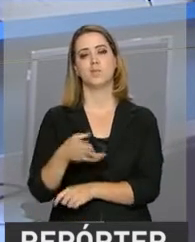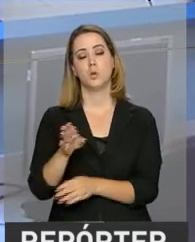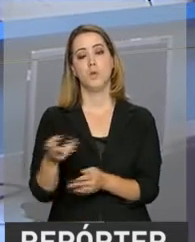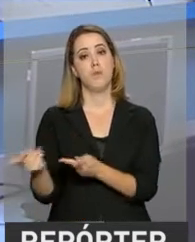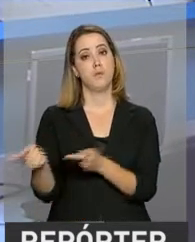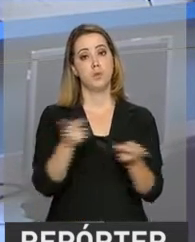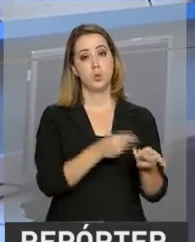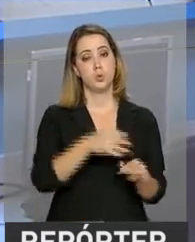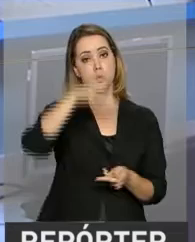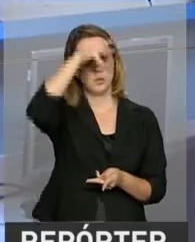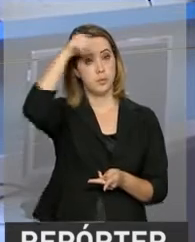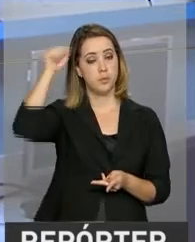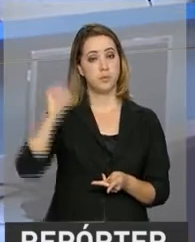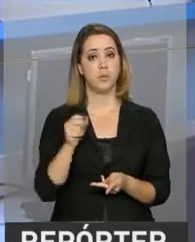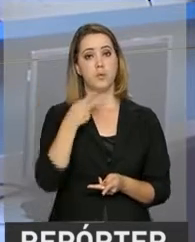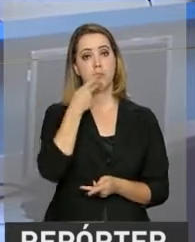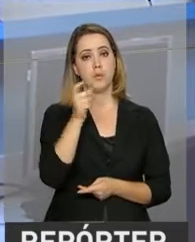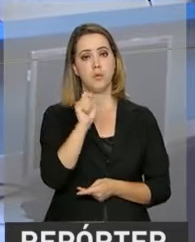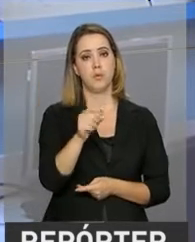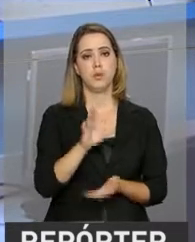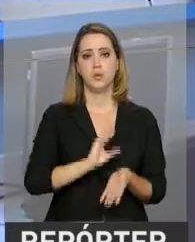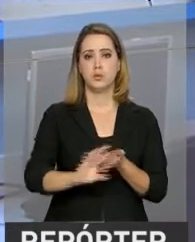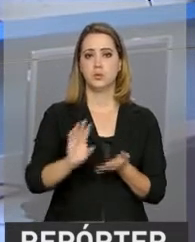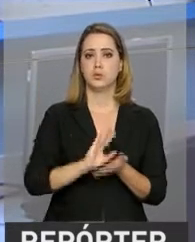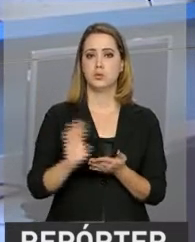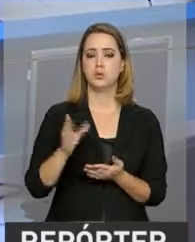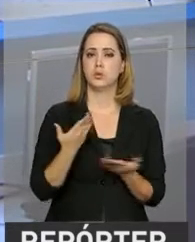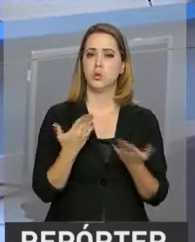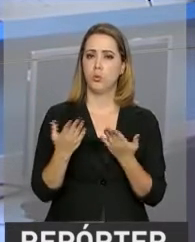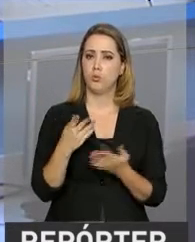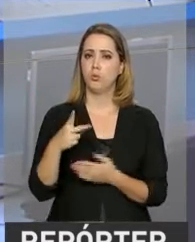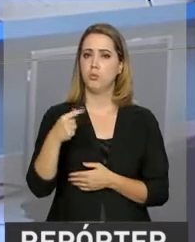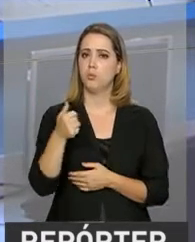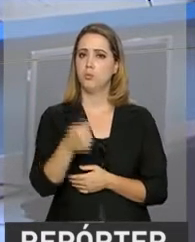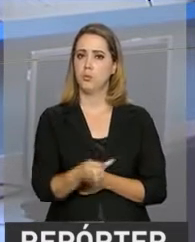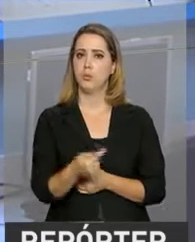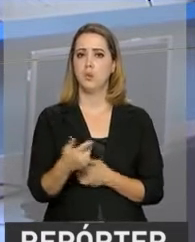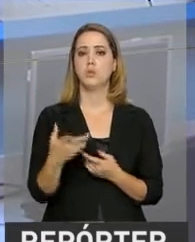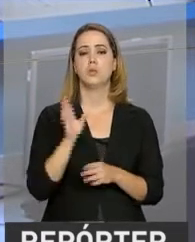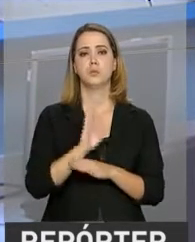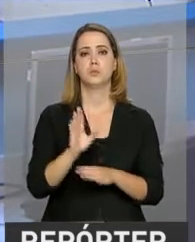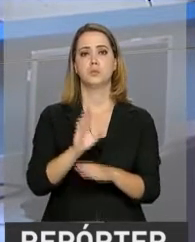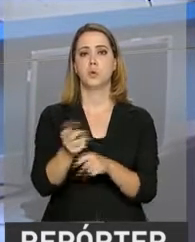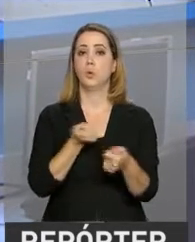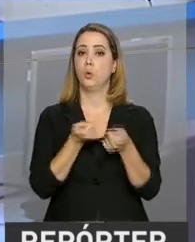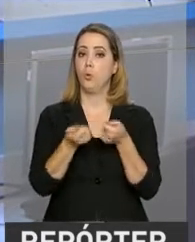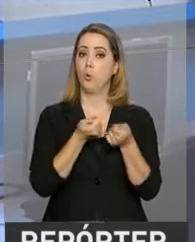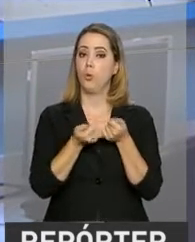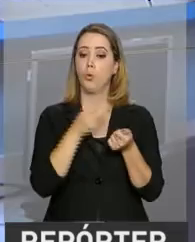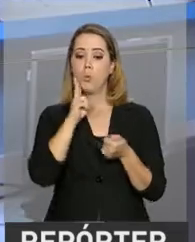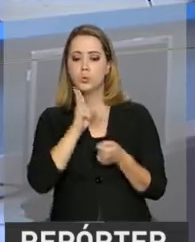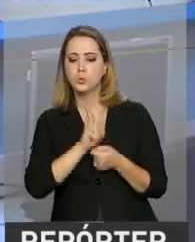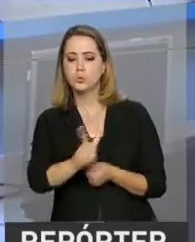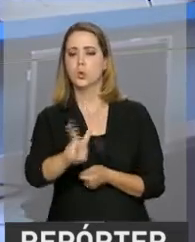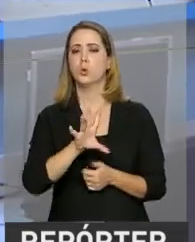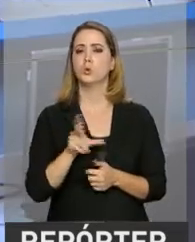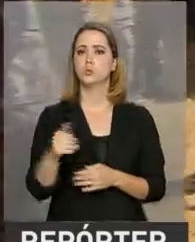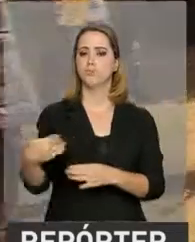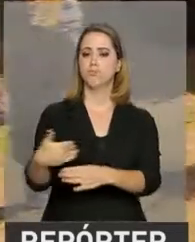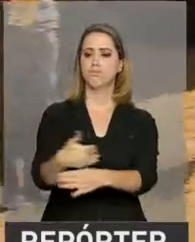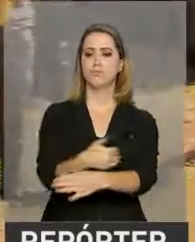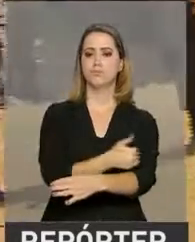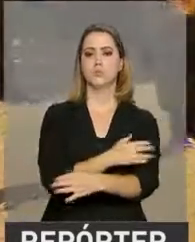do sistema, e disse que os recursos vão ser maiores em 2017 para ajudar no controle das fronteiras.